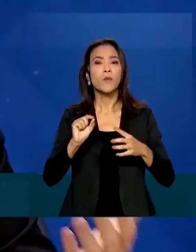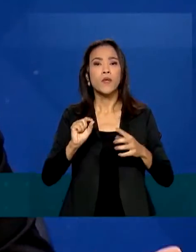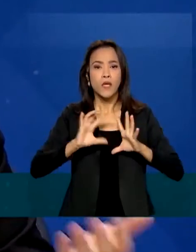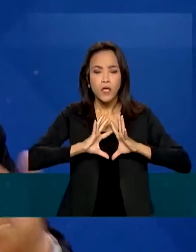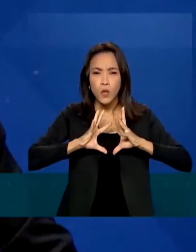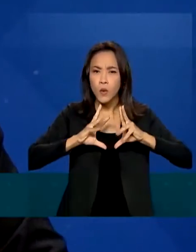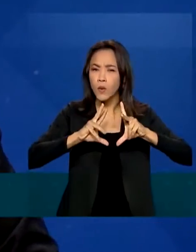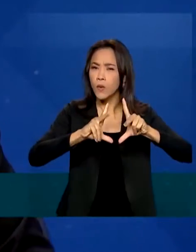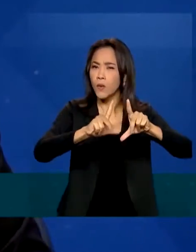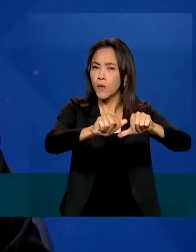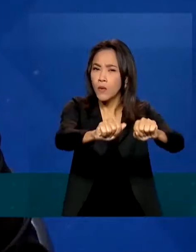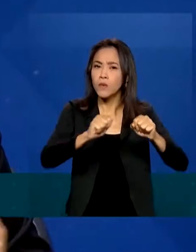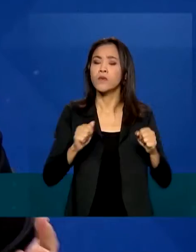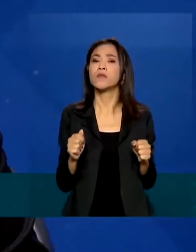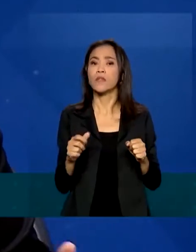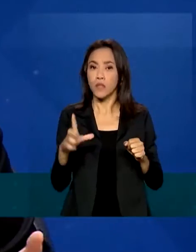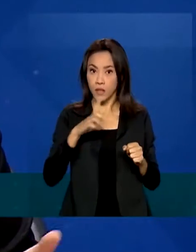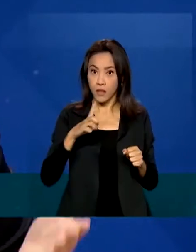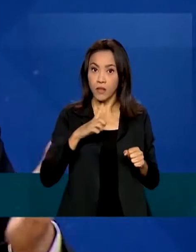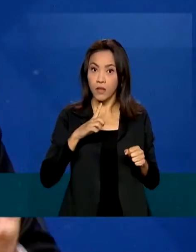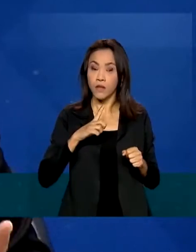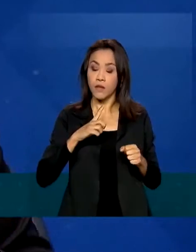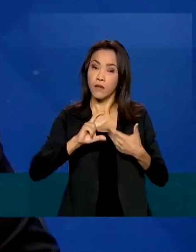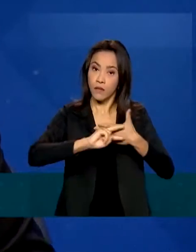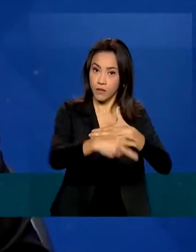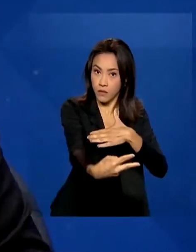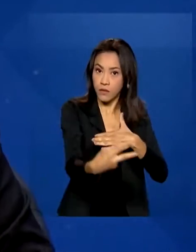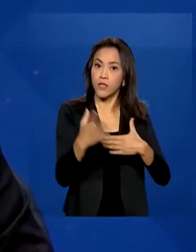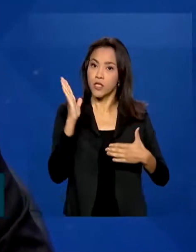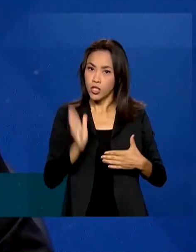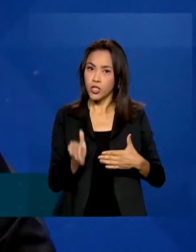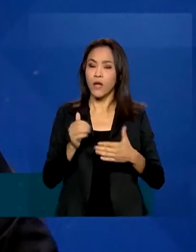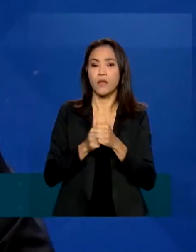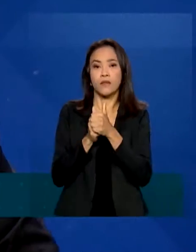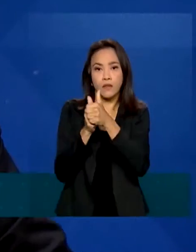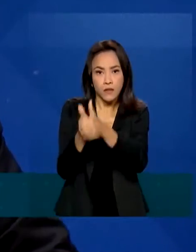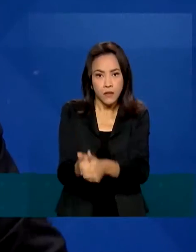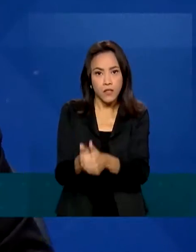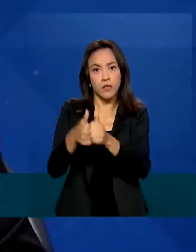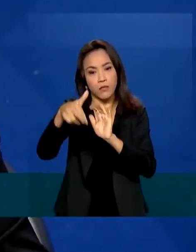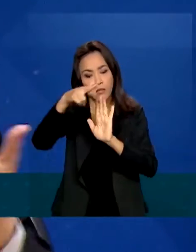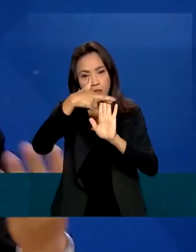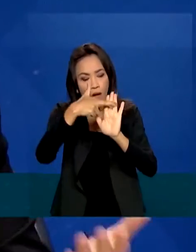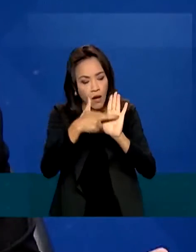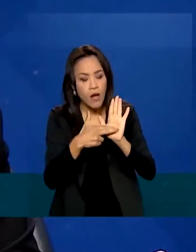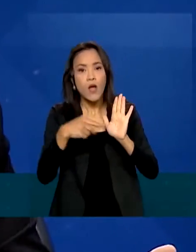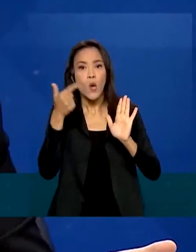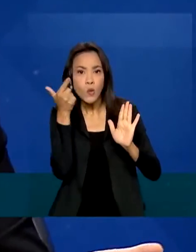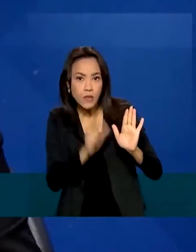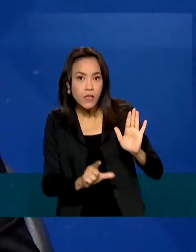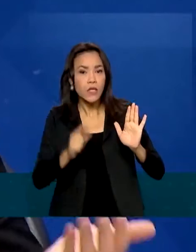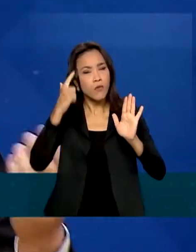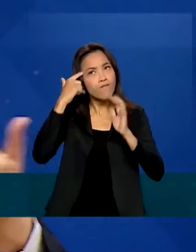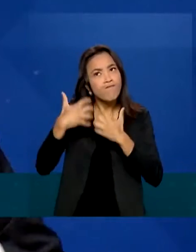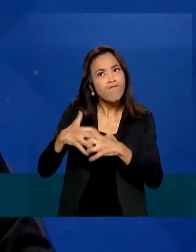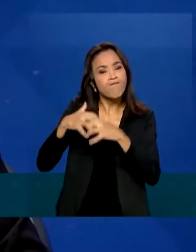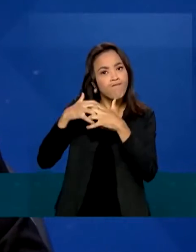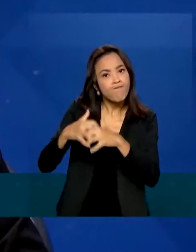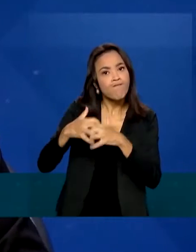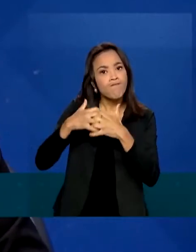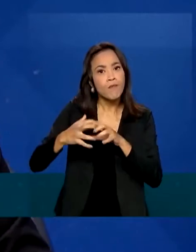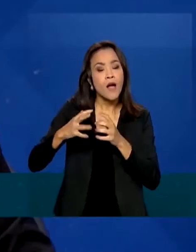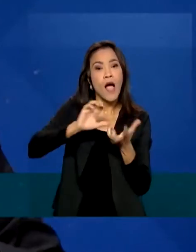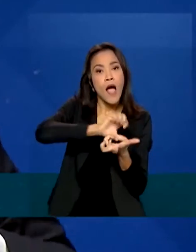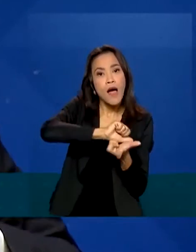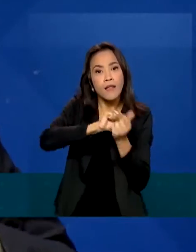aqui de alguma forma são afetados ou que de alguma forma fizeram seus normativos com base na Spin consigo fazer essa reflexão e